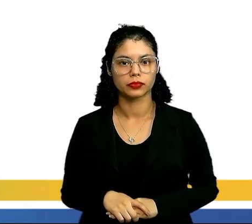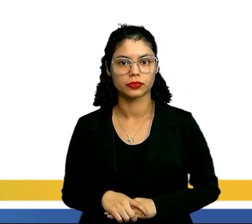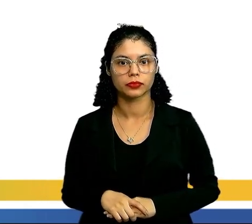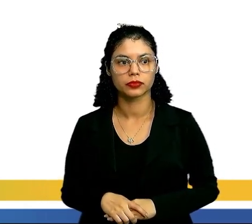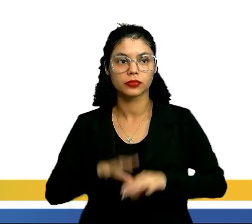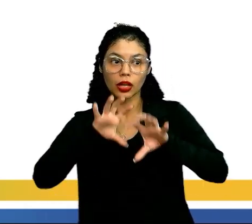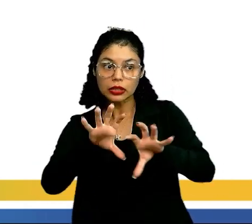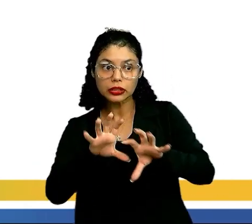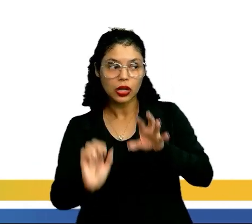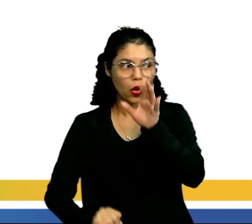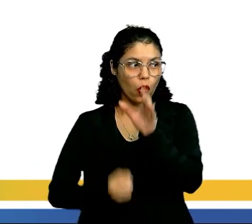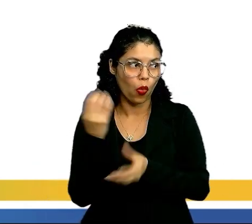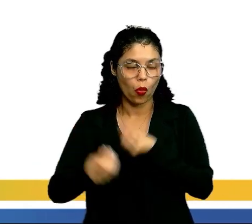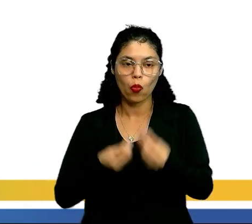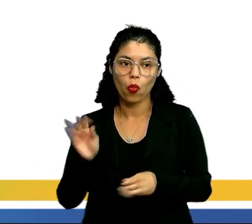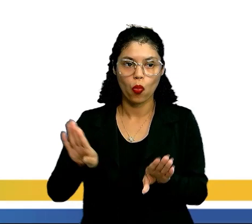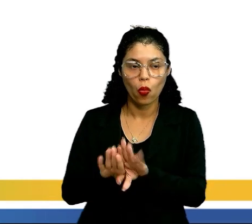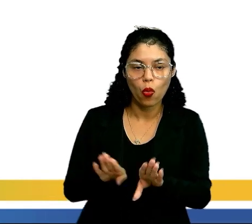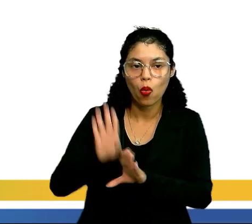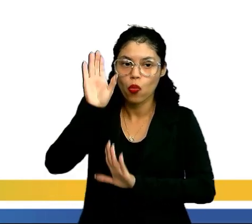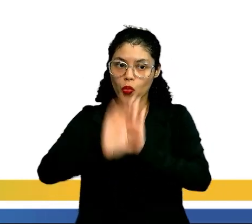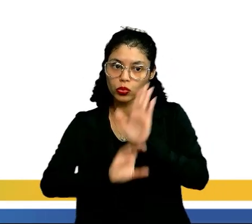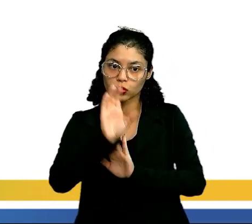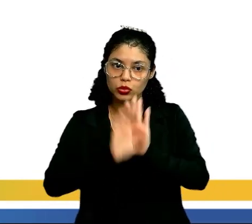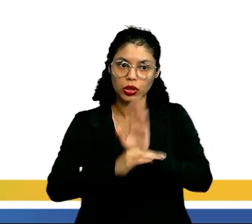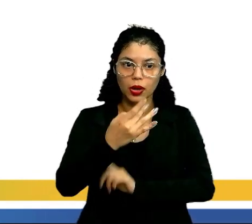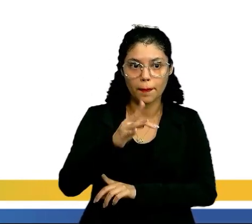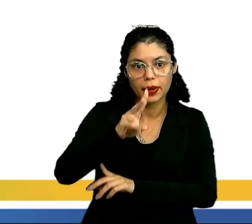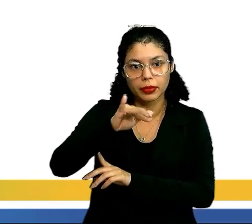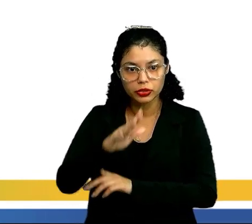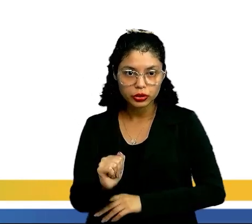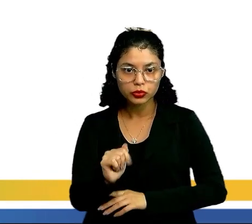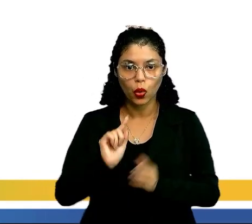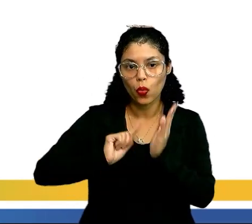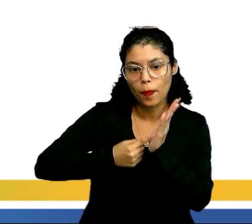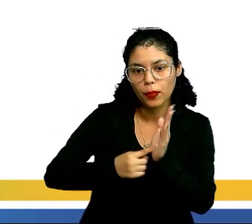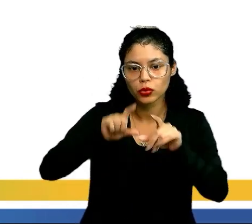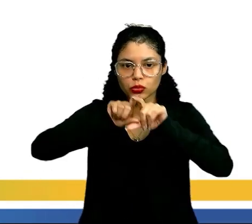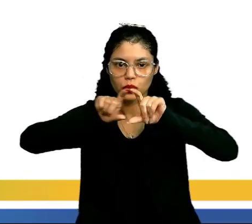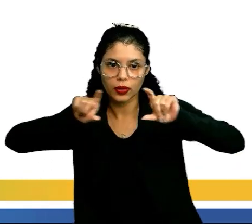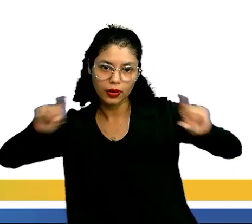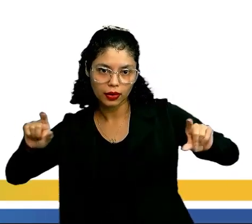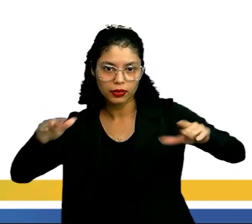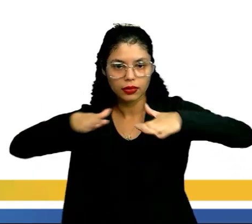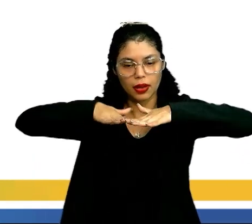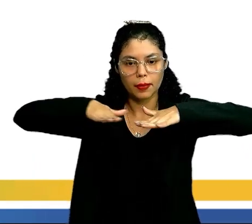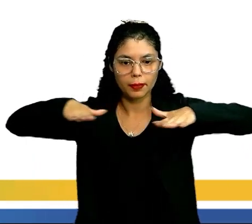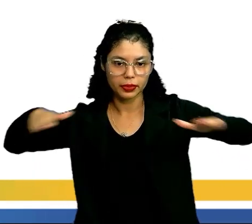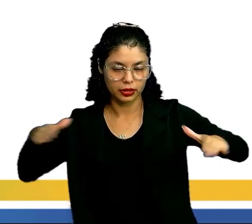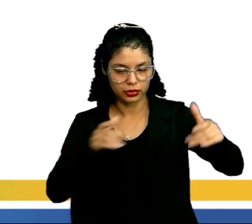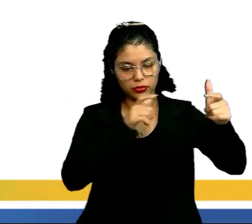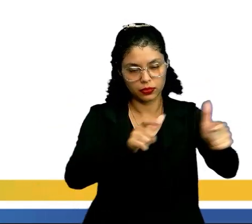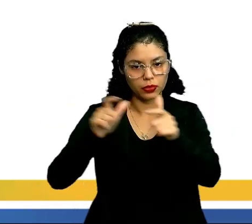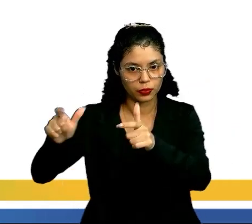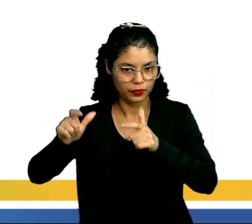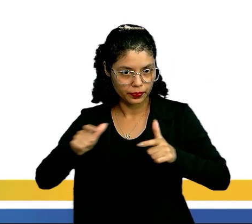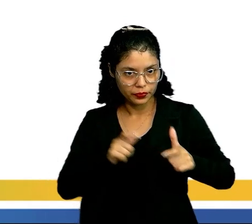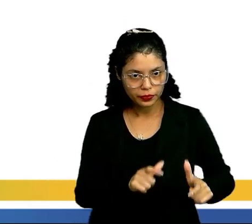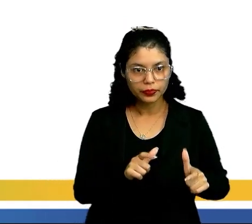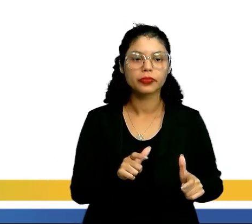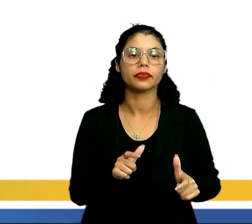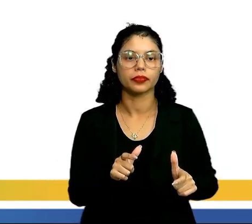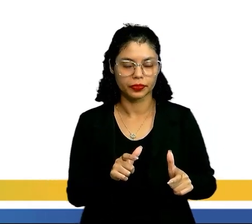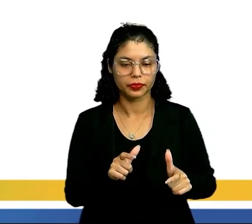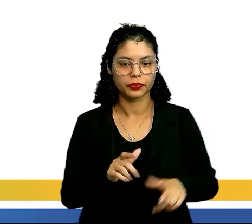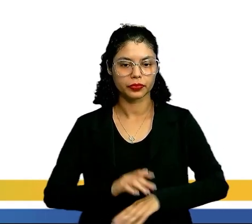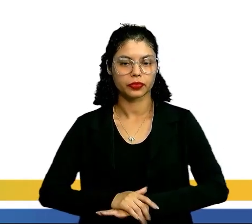bidimensionais. Assim como aquelas surgem com base em conceitos primitivos,